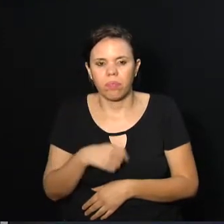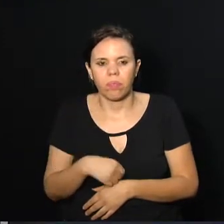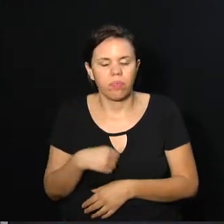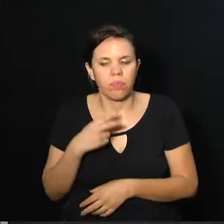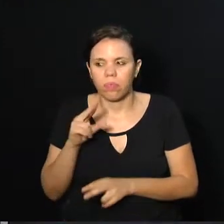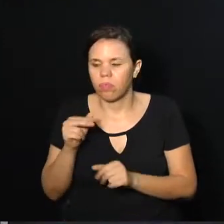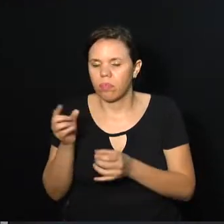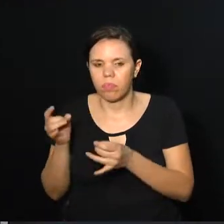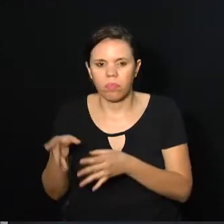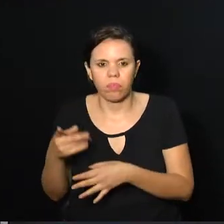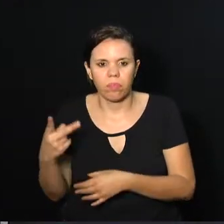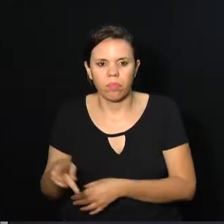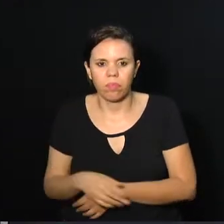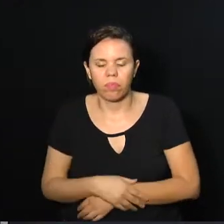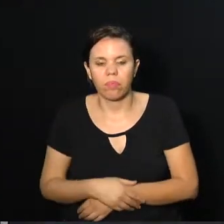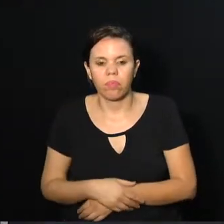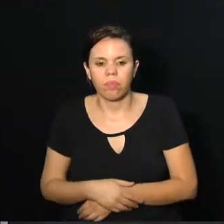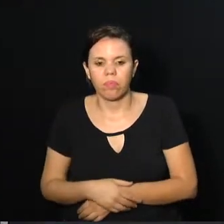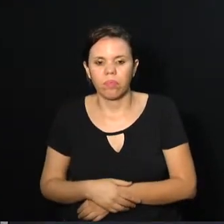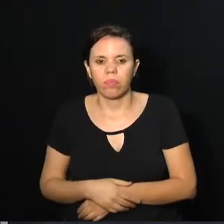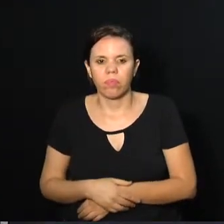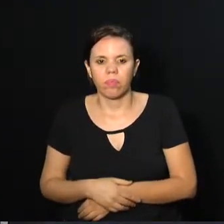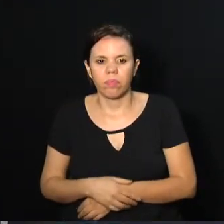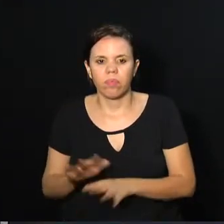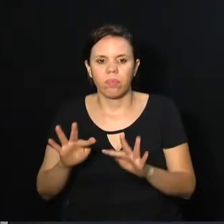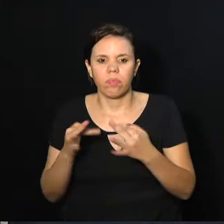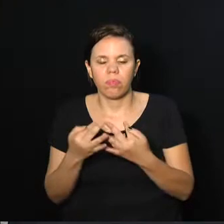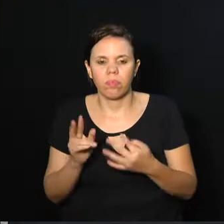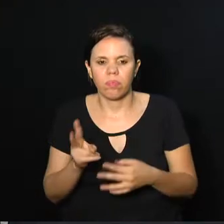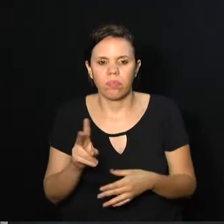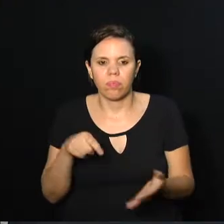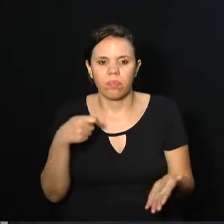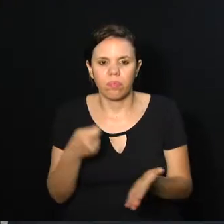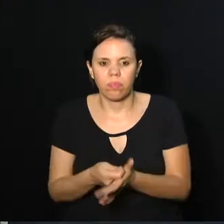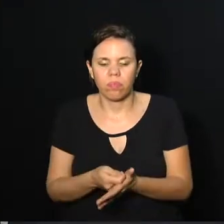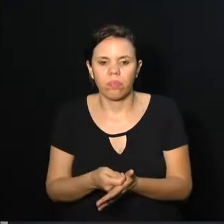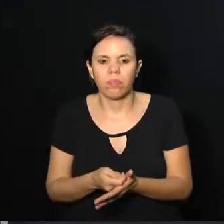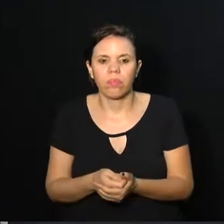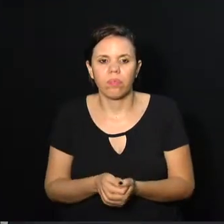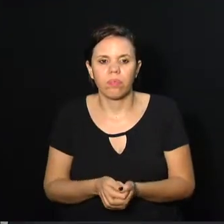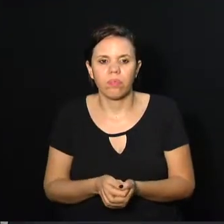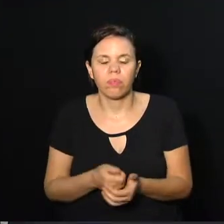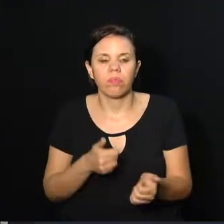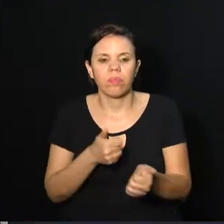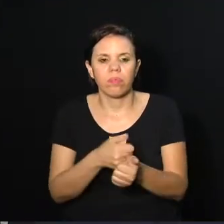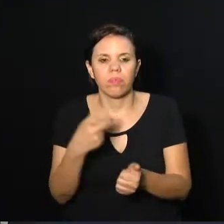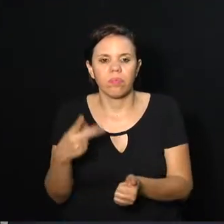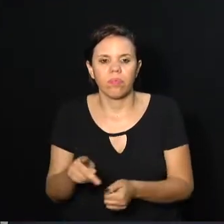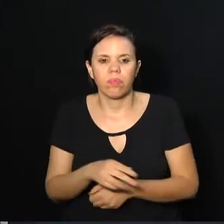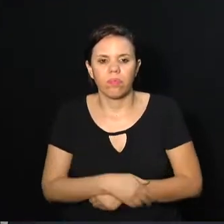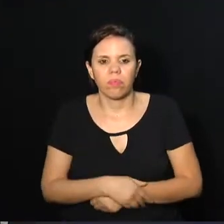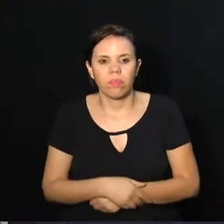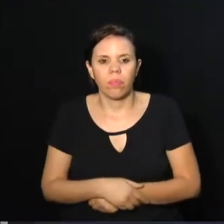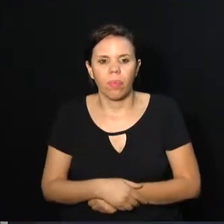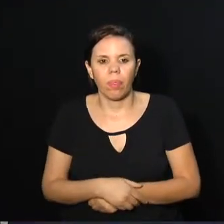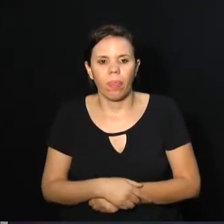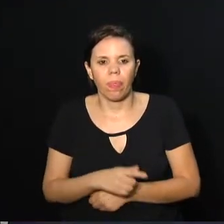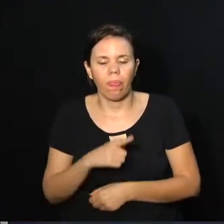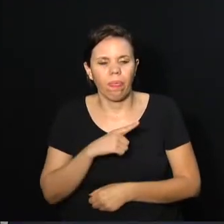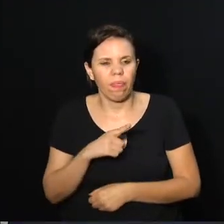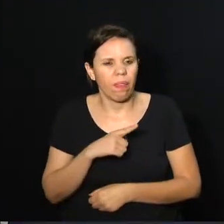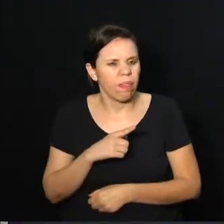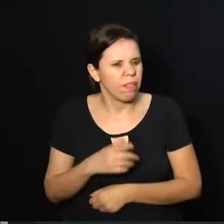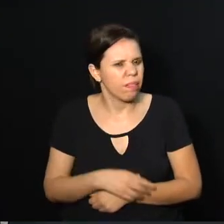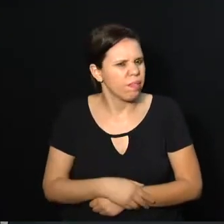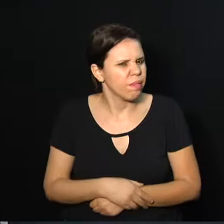abandonou ele, né? Minha família pagou até detetive para acompanhar ele. Ele tinha um detetive, ele não